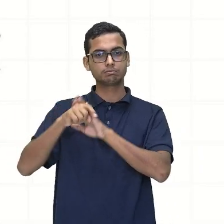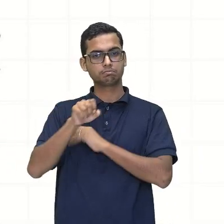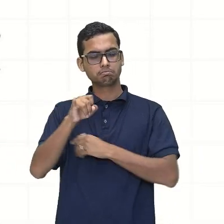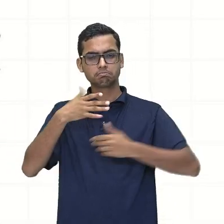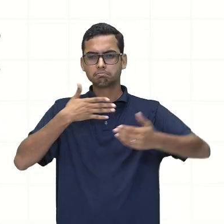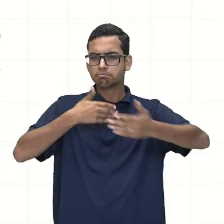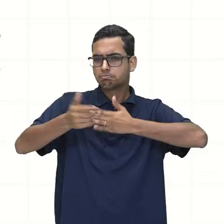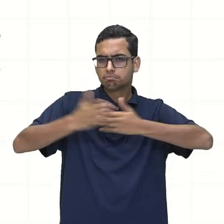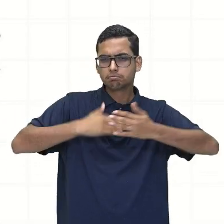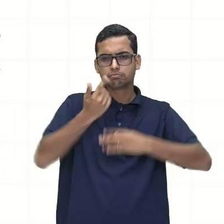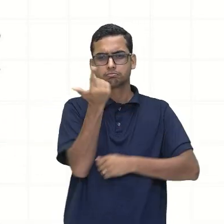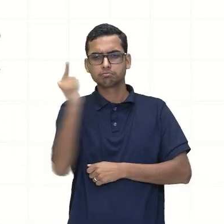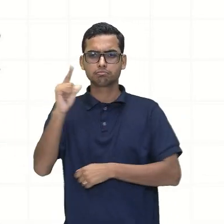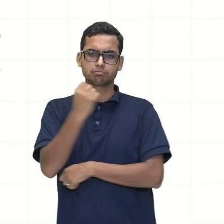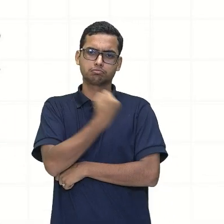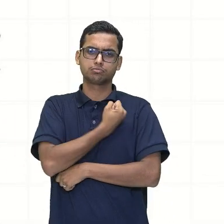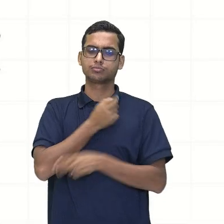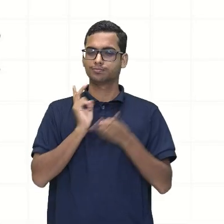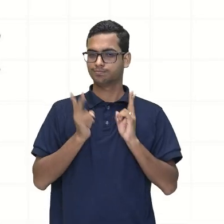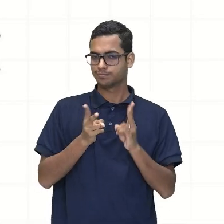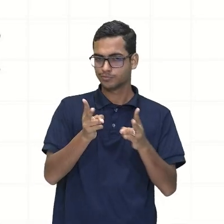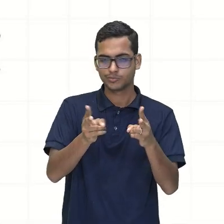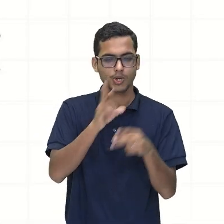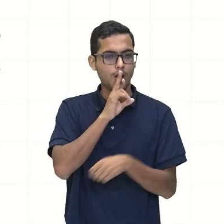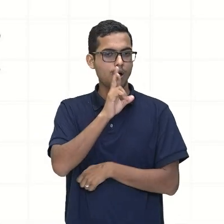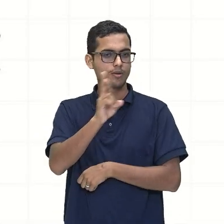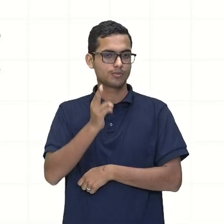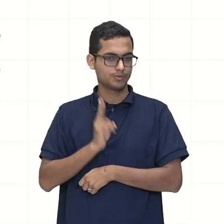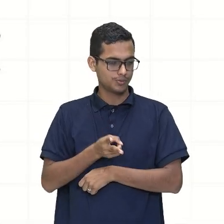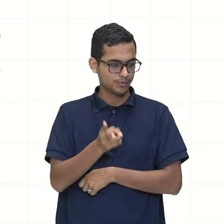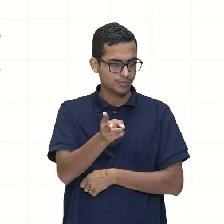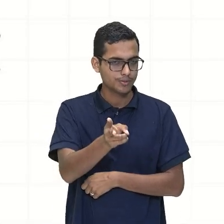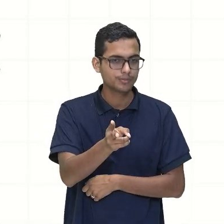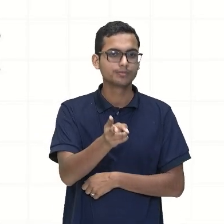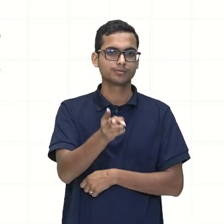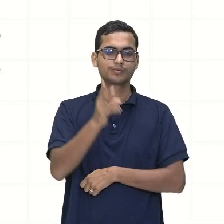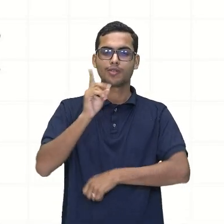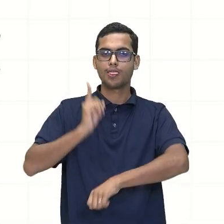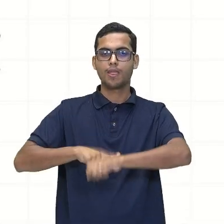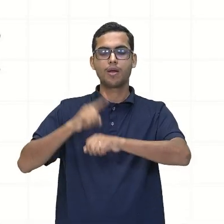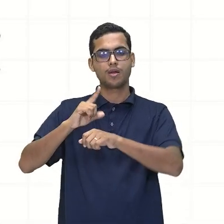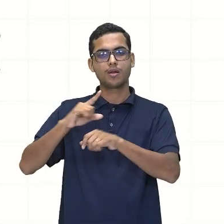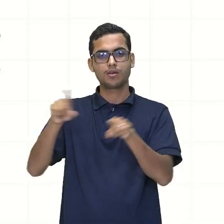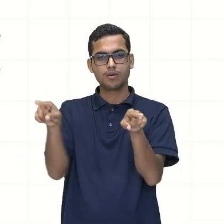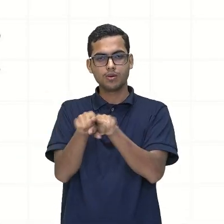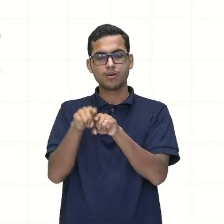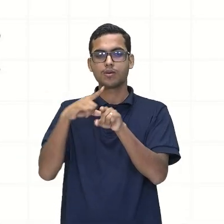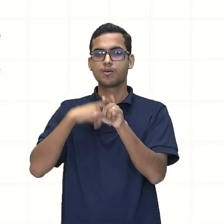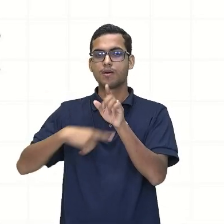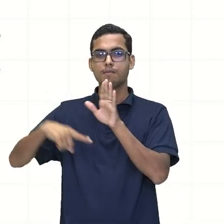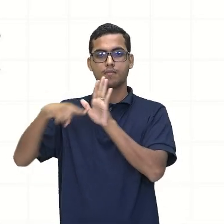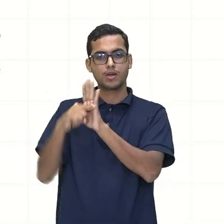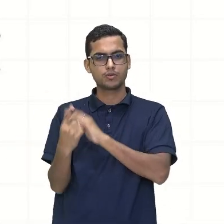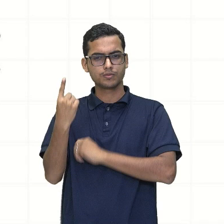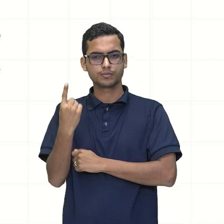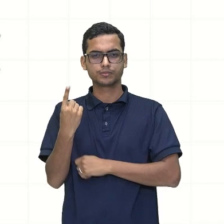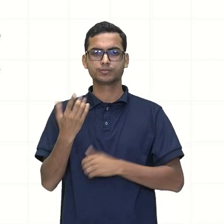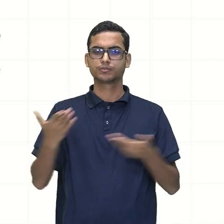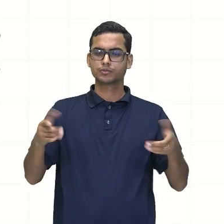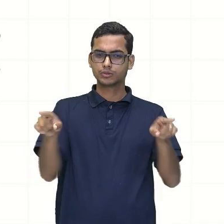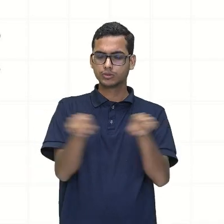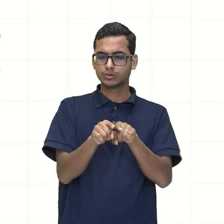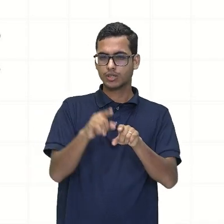qualquer outro número, ele ia continuar sendo o mesmo quando a gente multiplicasse ele por menos 1. Quando a